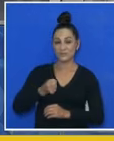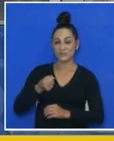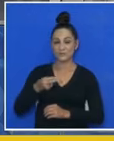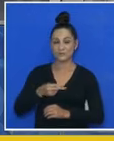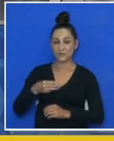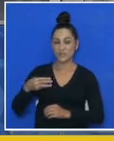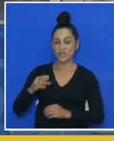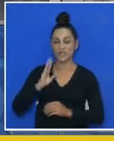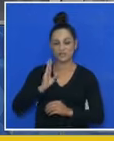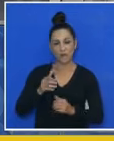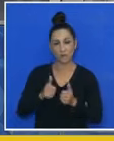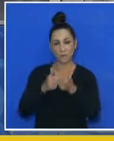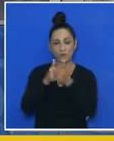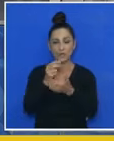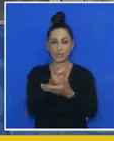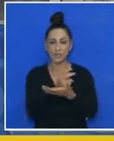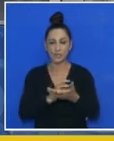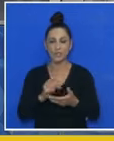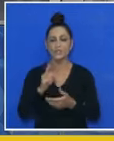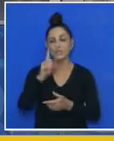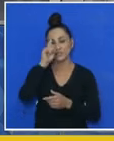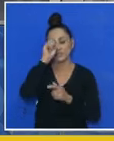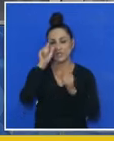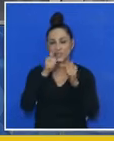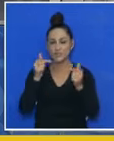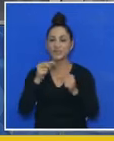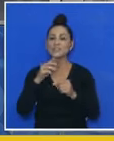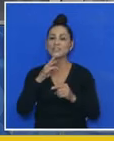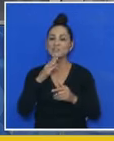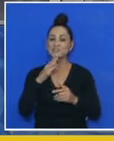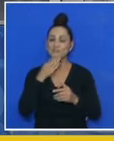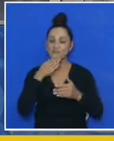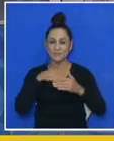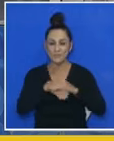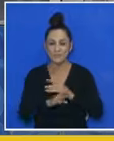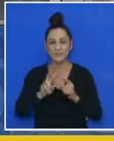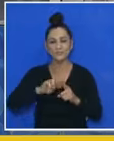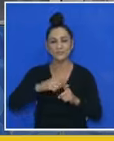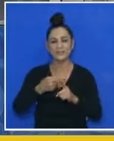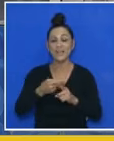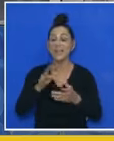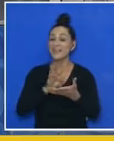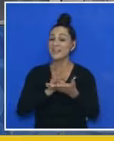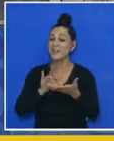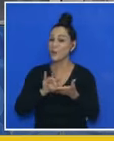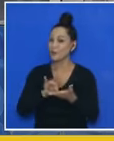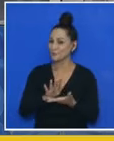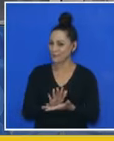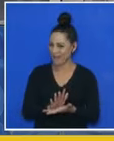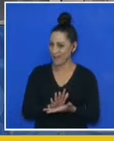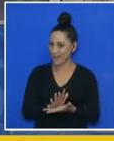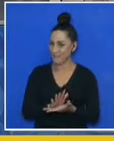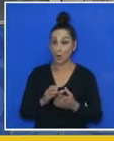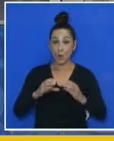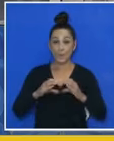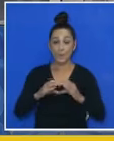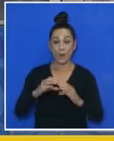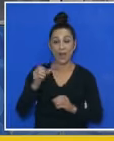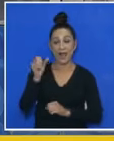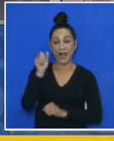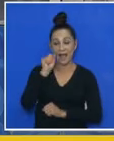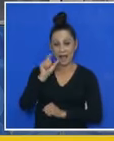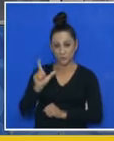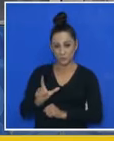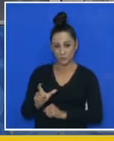o sorteio da quina. E na sequência do dia de sorte, tem time mania, tem dupla cena, tem loto fácil. Bola azul,